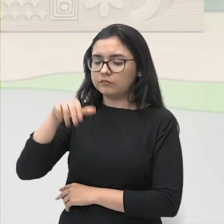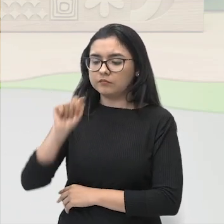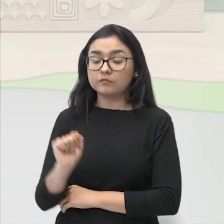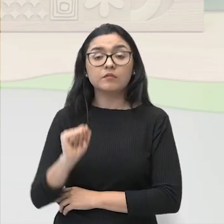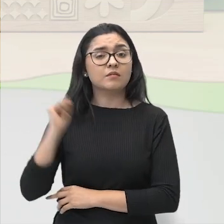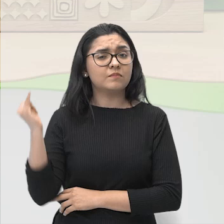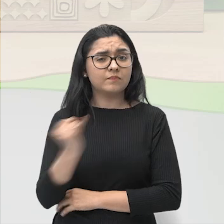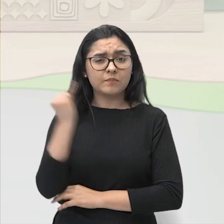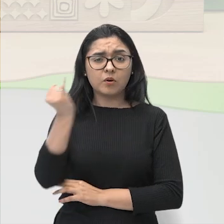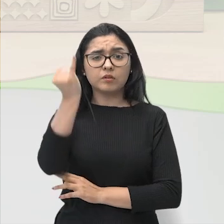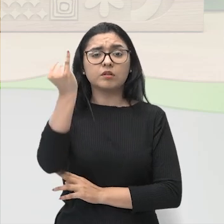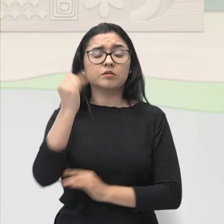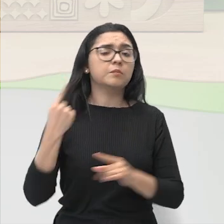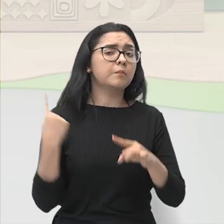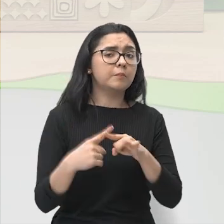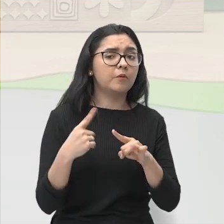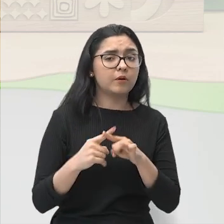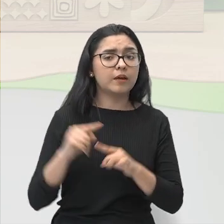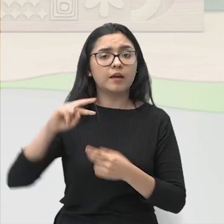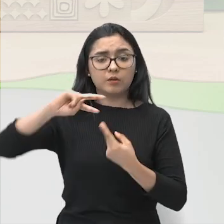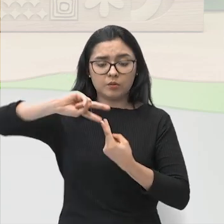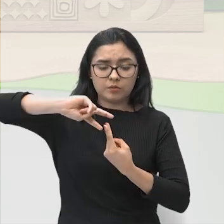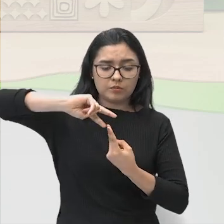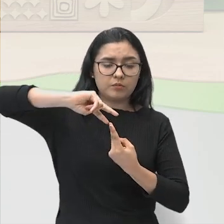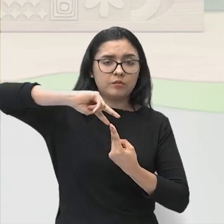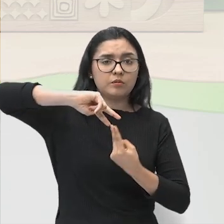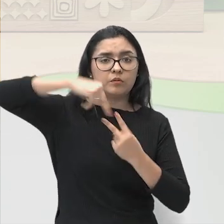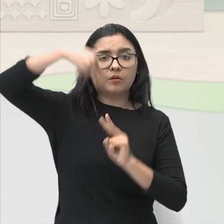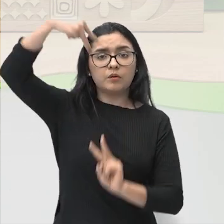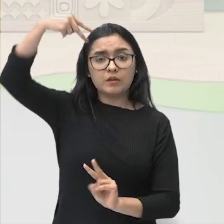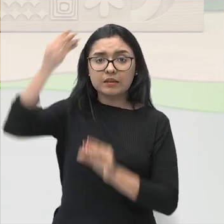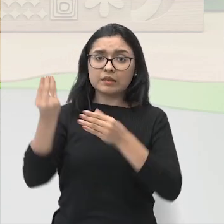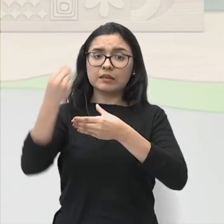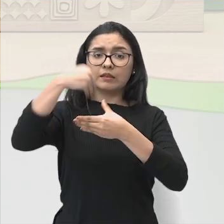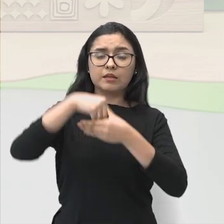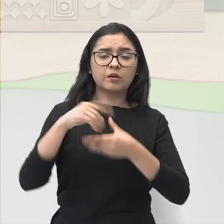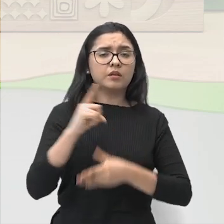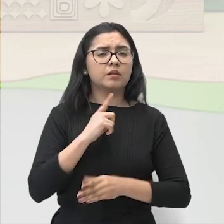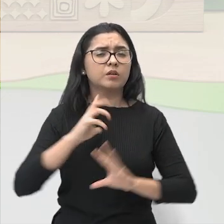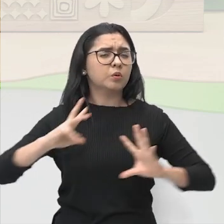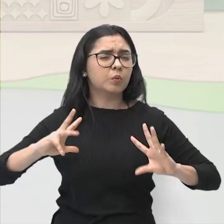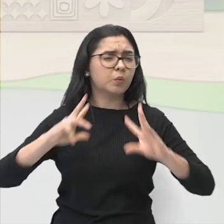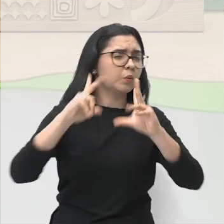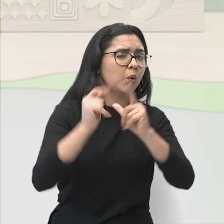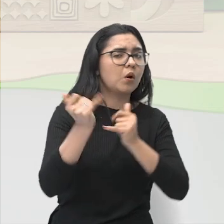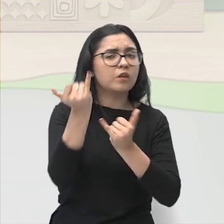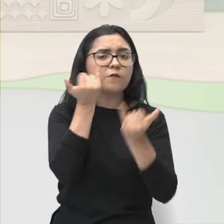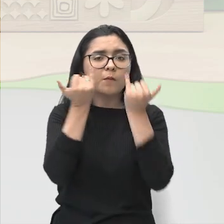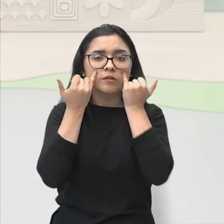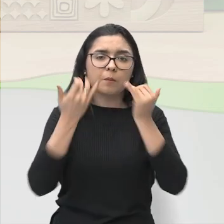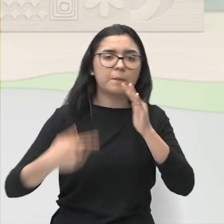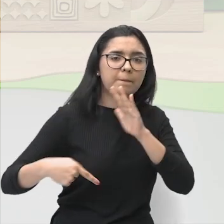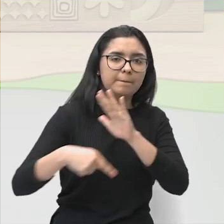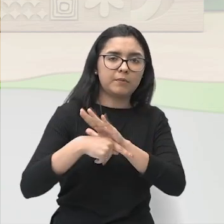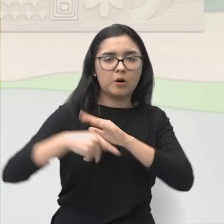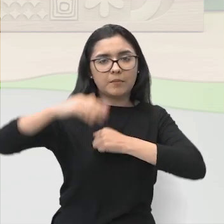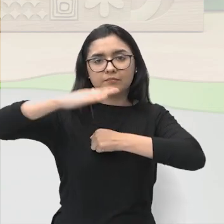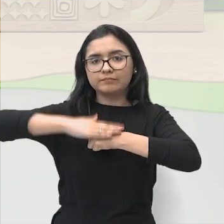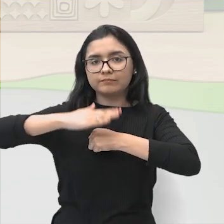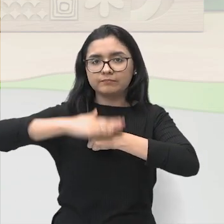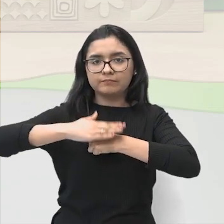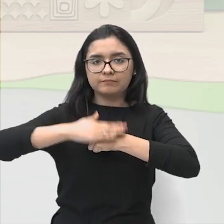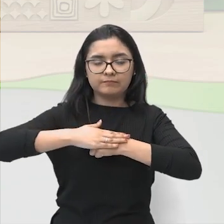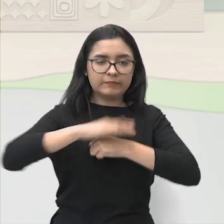extremamente importante, porque ela guarda todas as nossas informações,